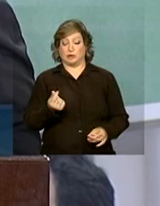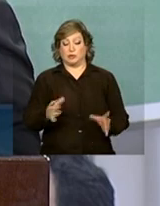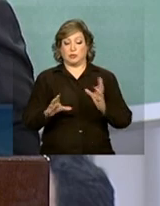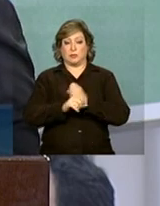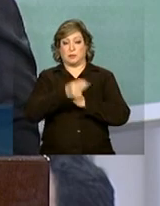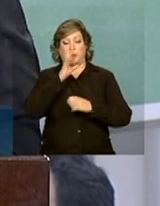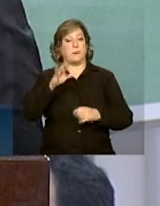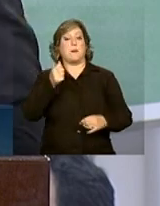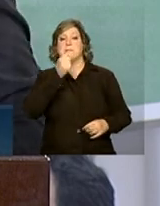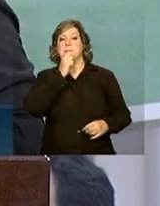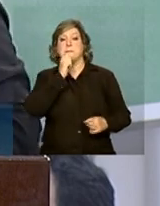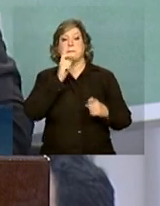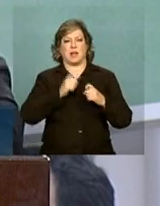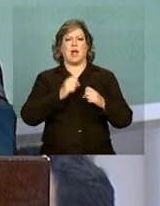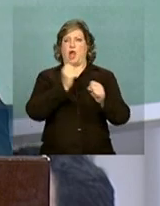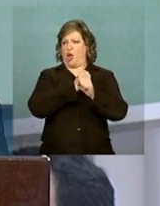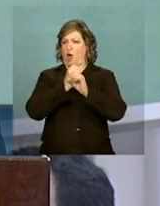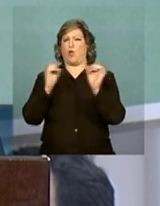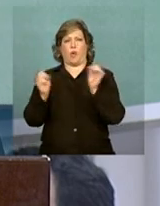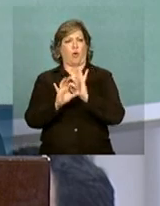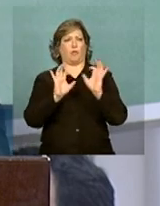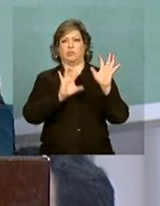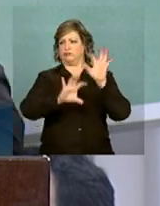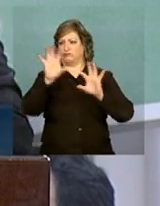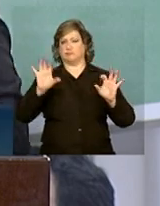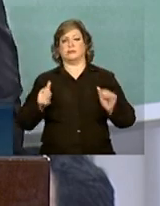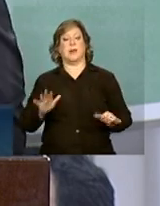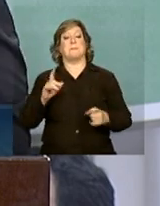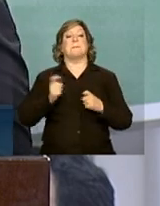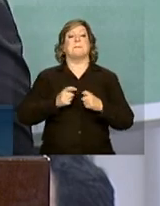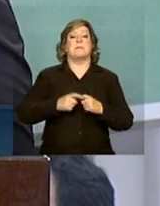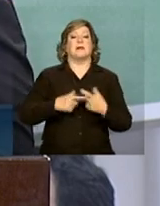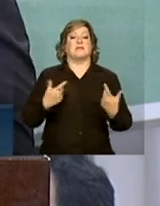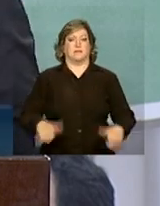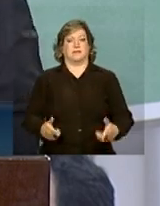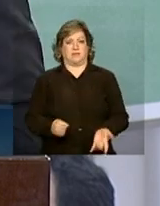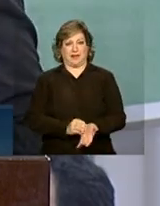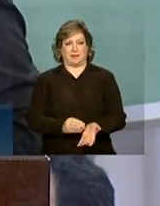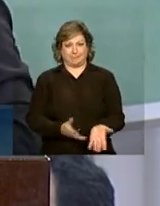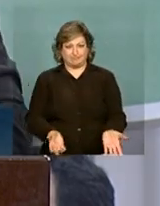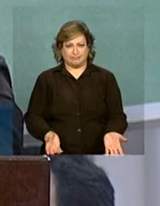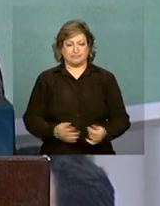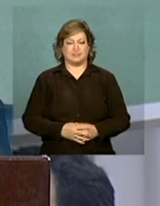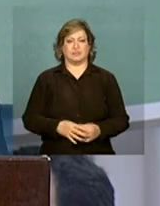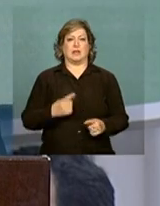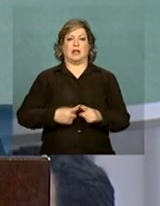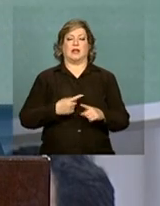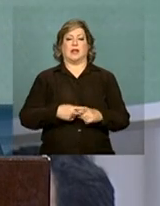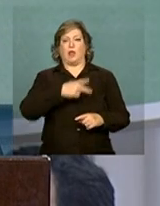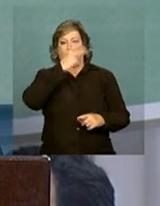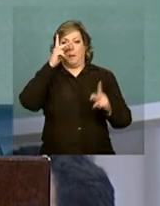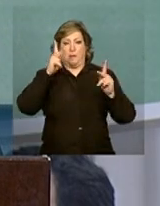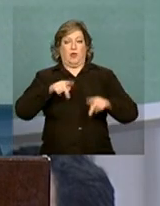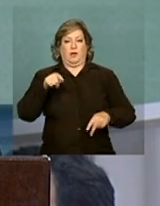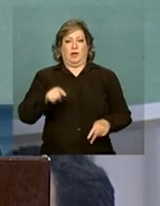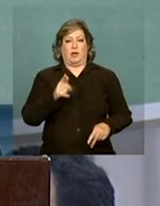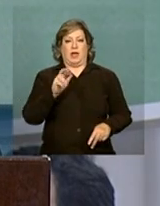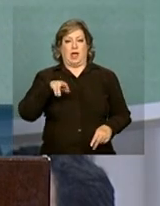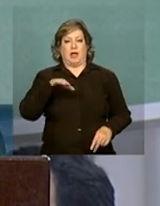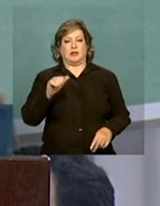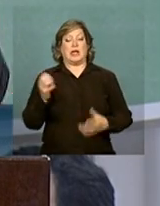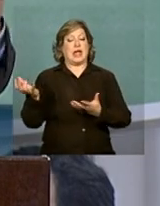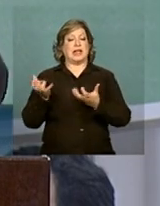tínhamos médicos. Nós já recebemos, diferentemente de Fortaleza, a população de Granja recebeu extremamente